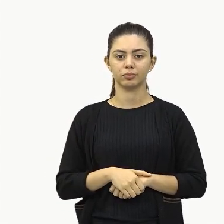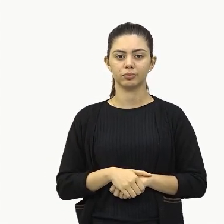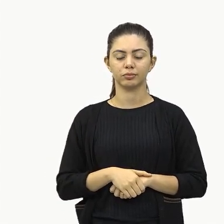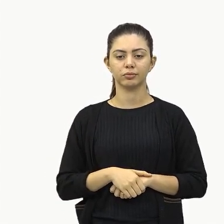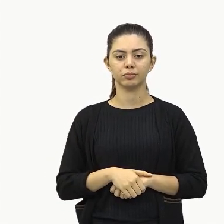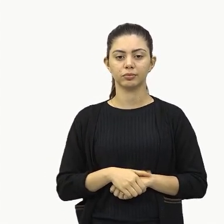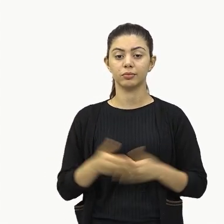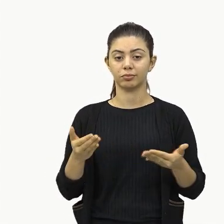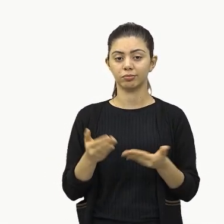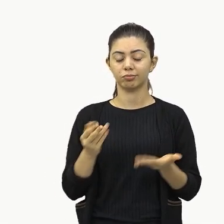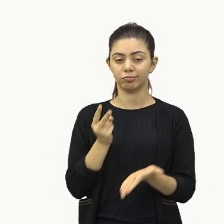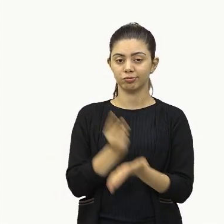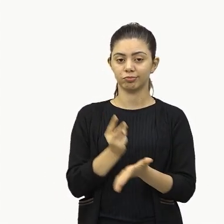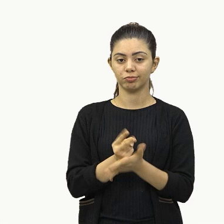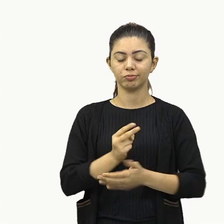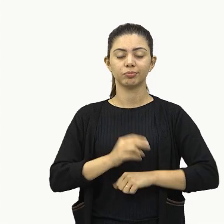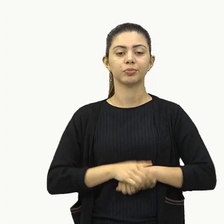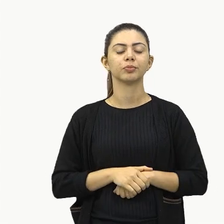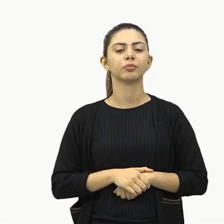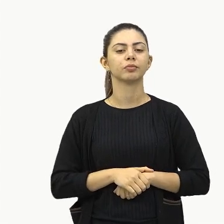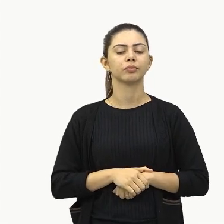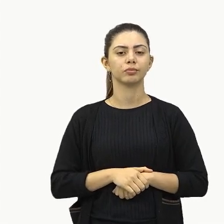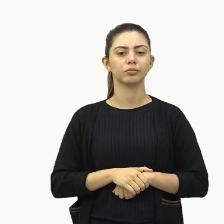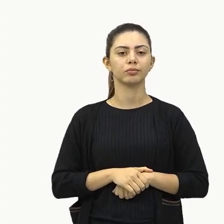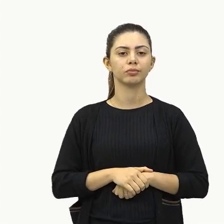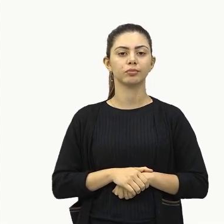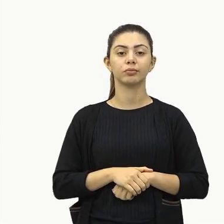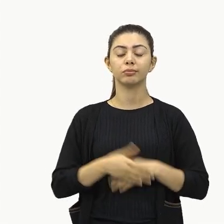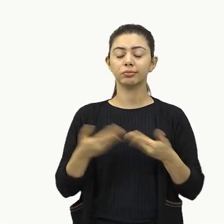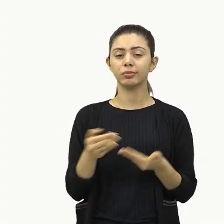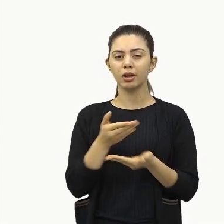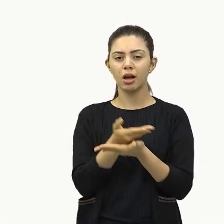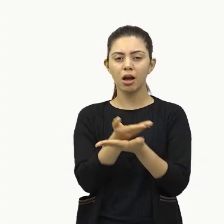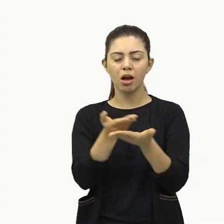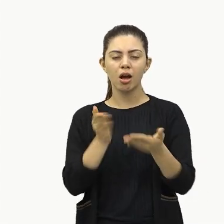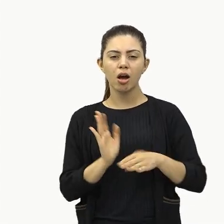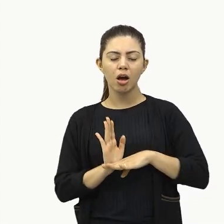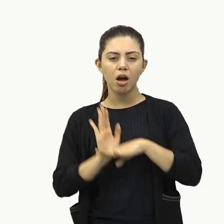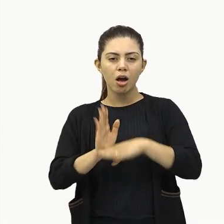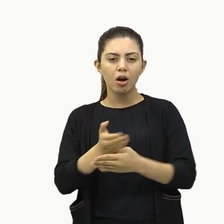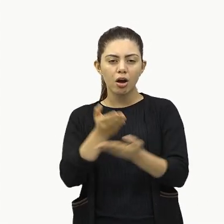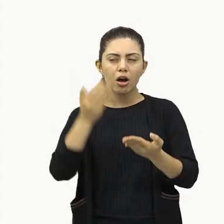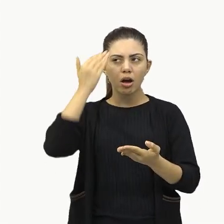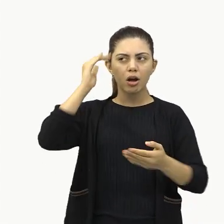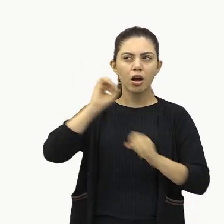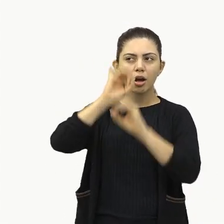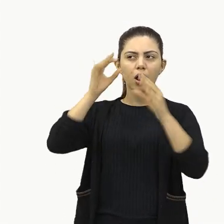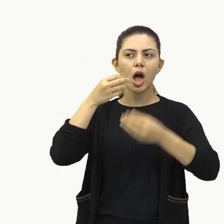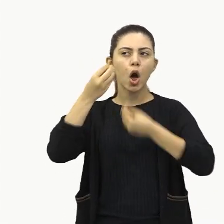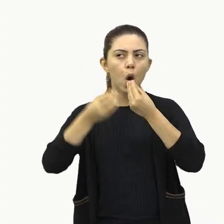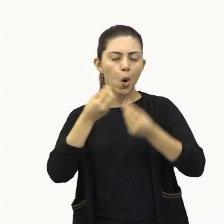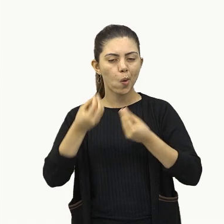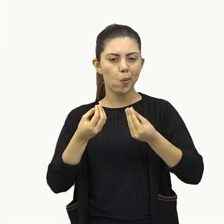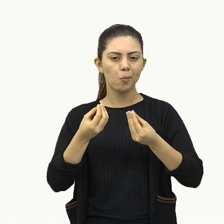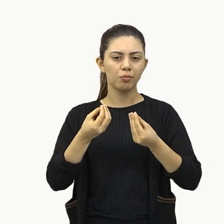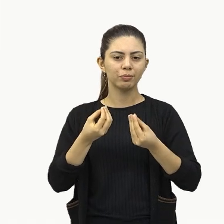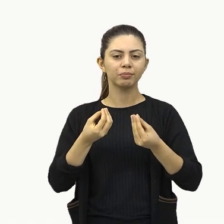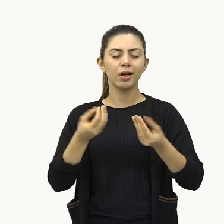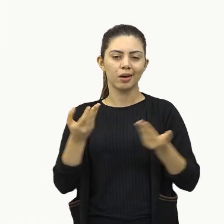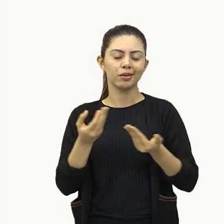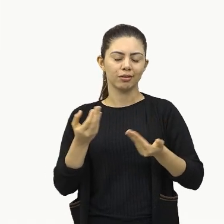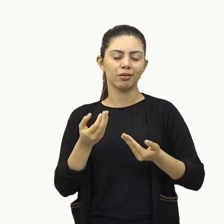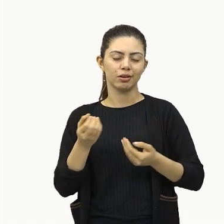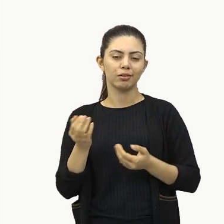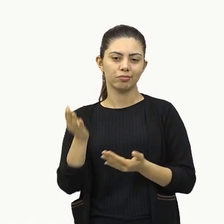nossa revisão, o que é que nós temos? Para facilitar a compreensão desse conteúdo, nós temos o